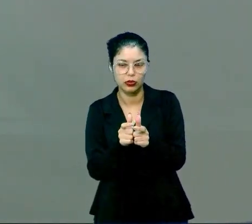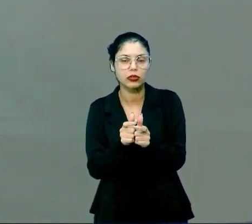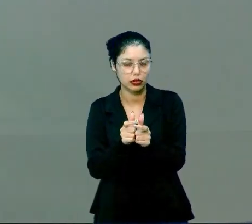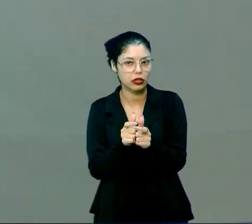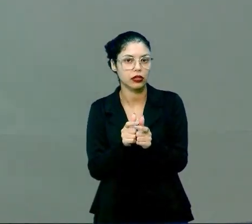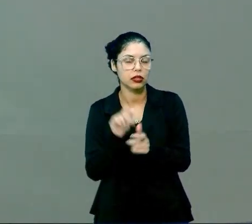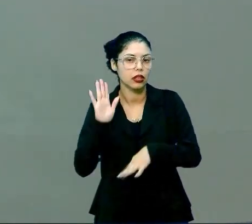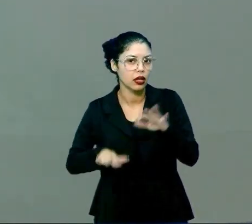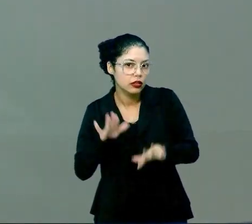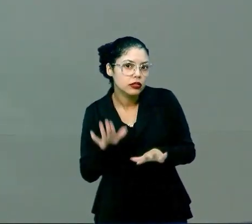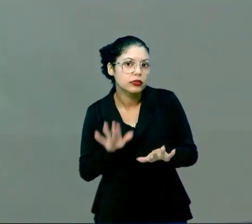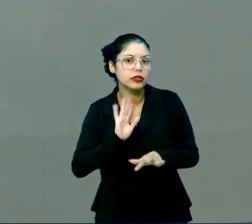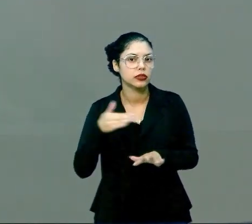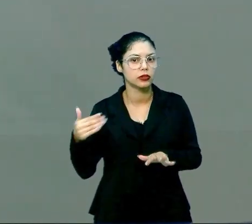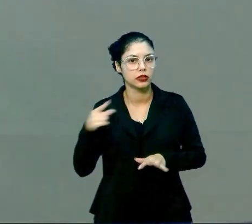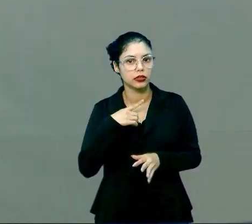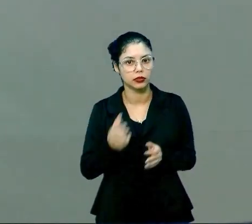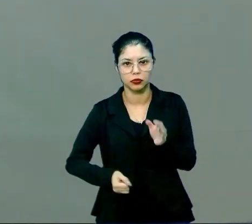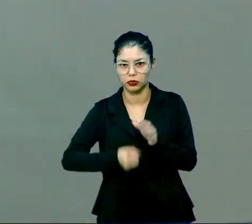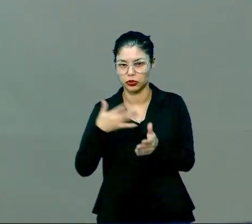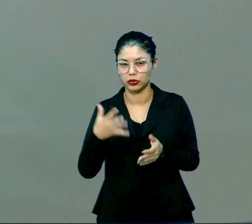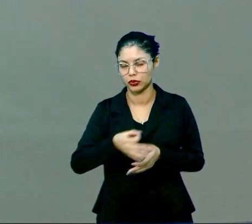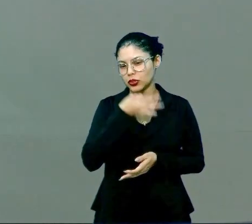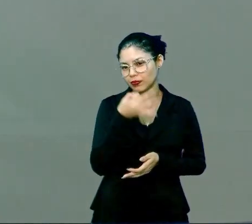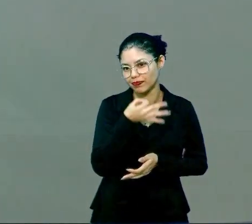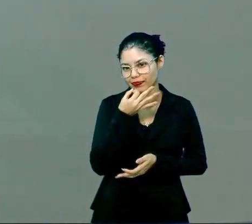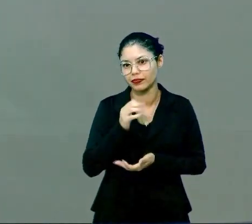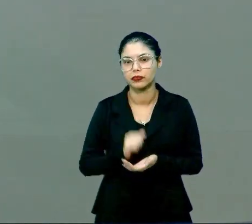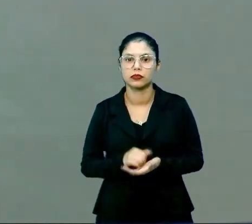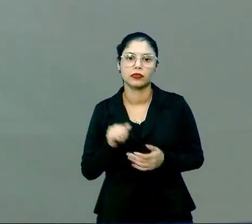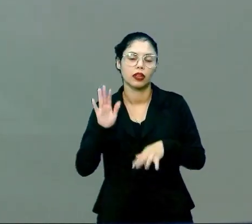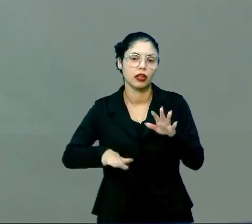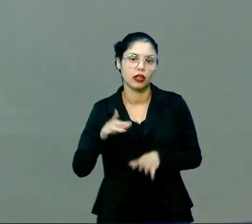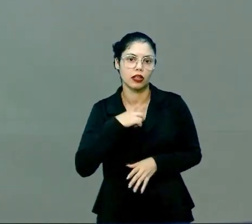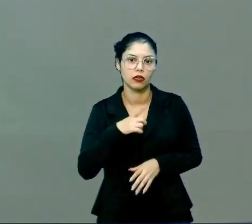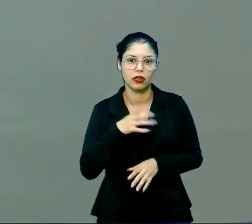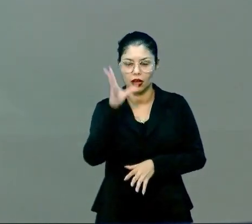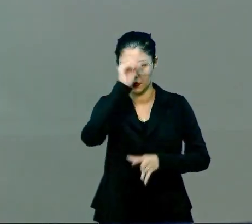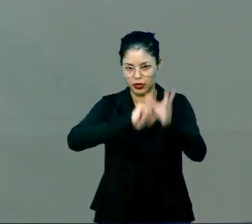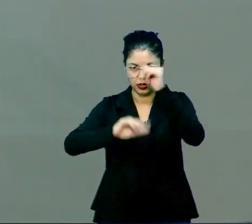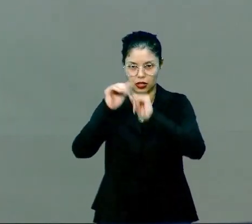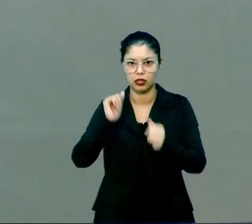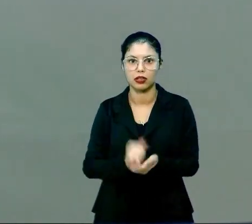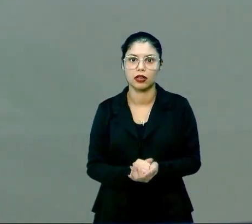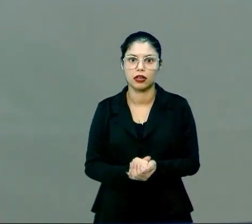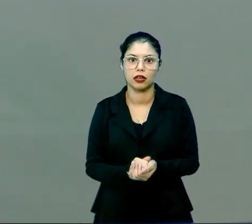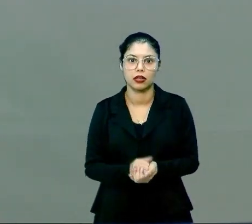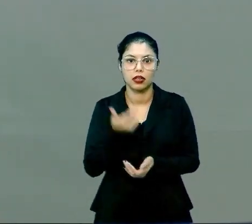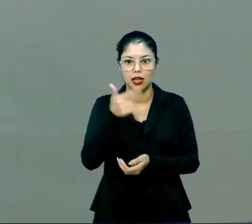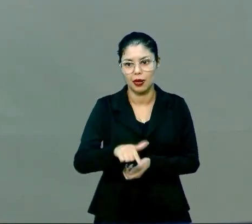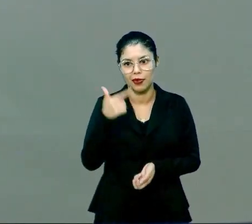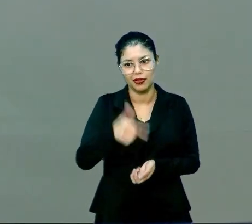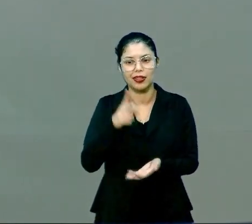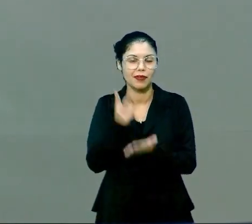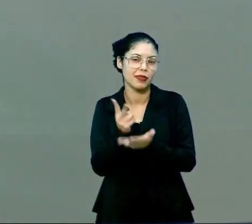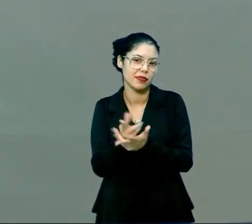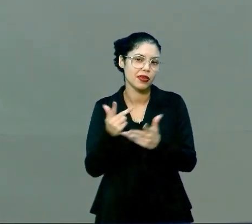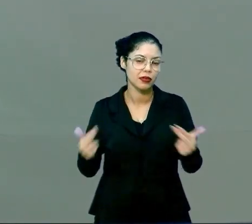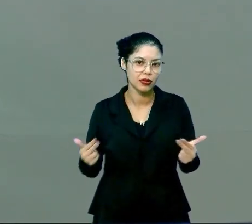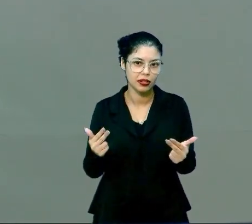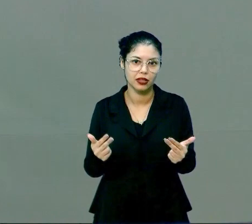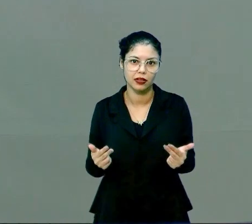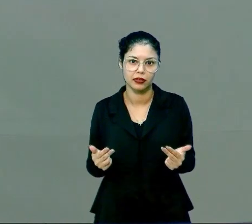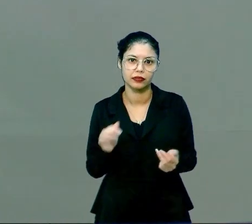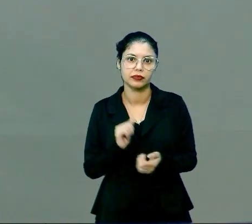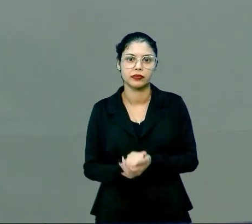Então, assim, às vezes, quando você não tem muitos argumentos, você não tem muito conhecimento, você fica sendo repetitivo.